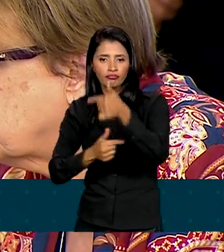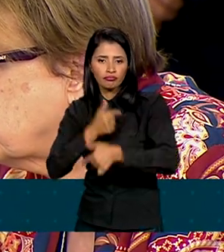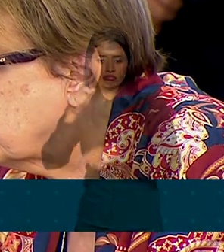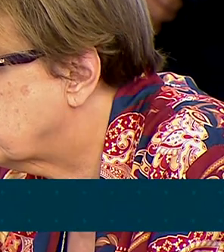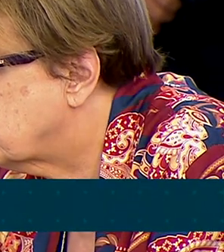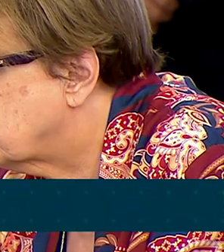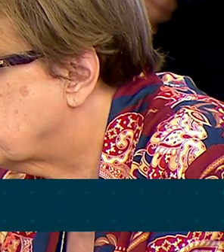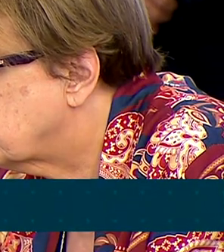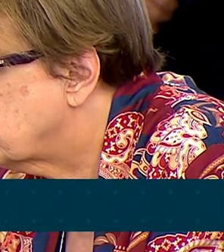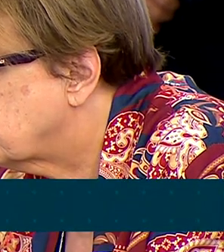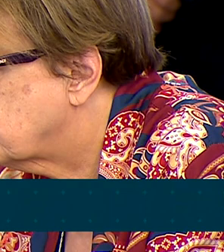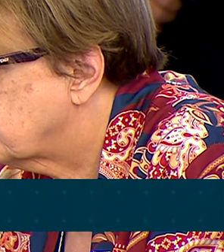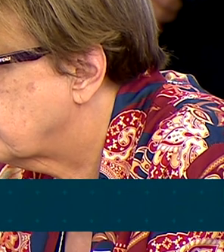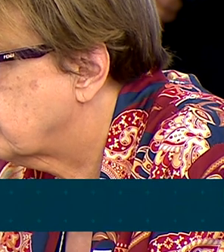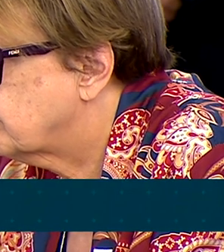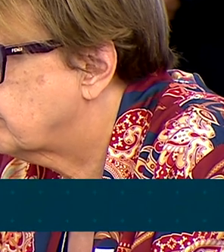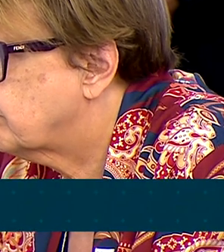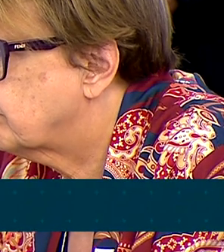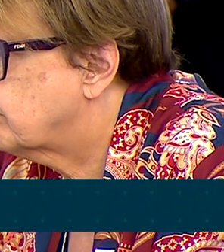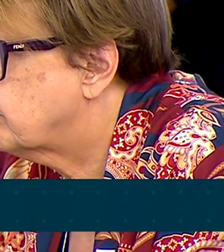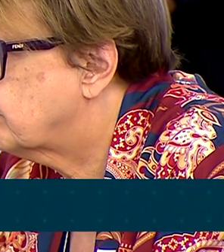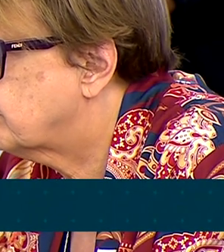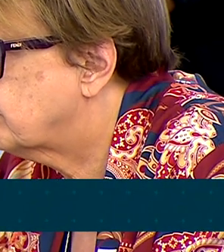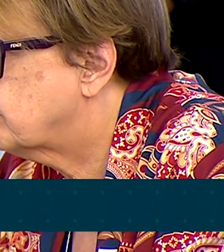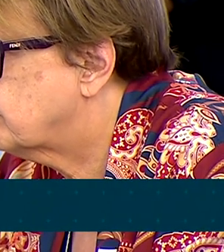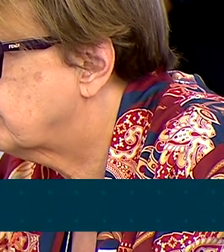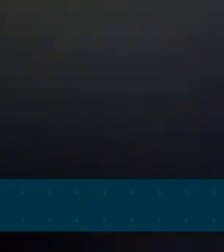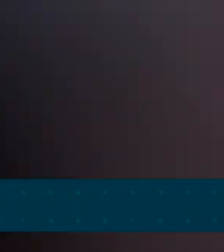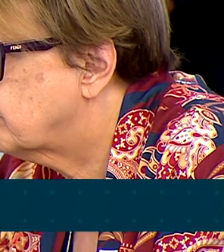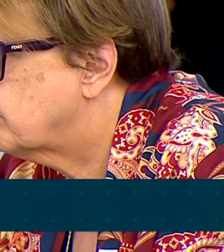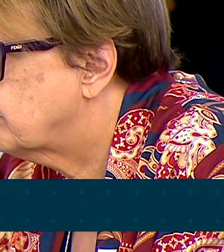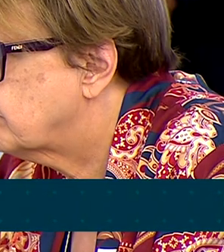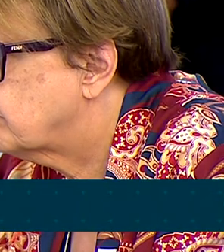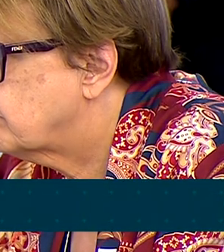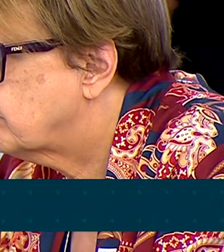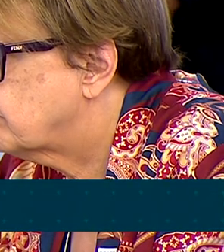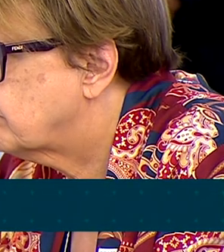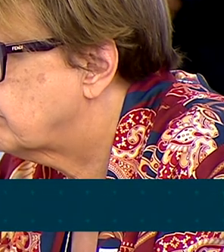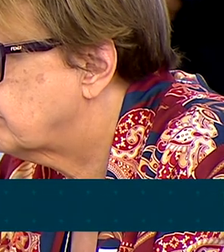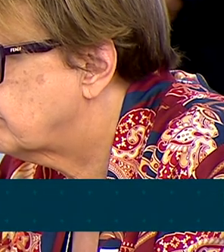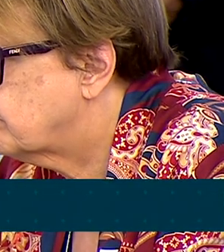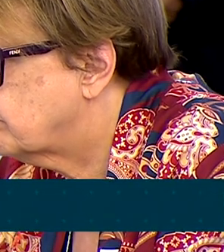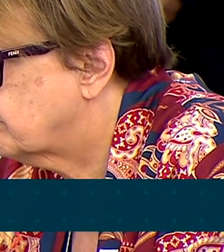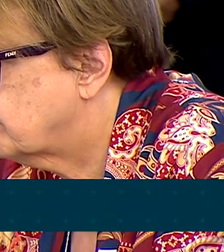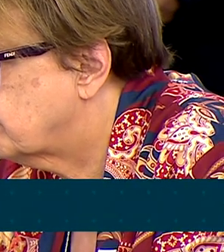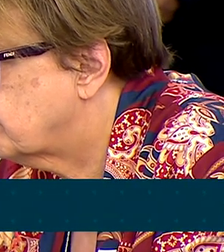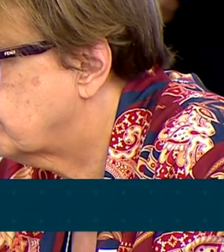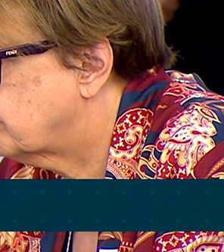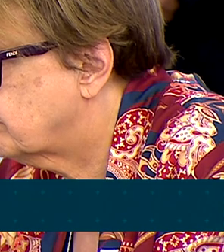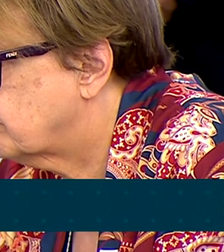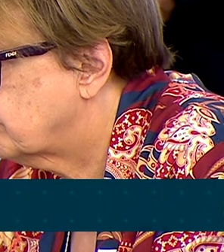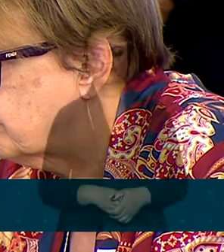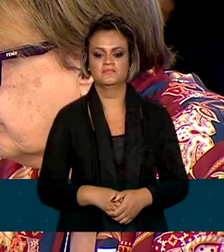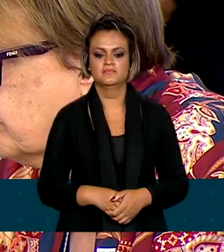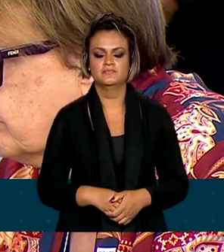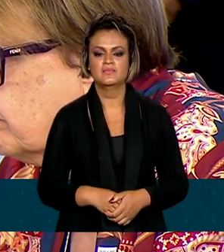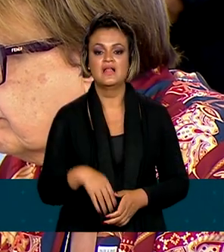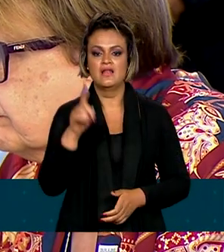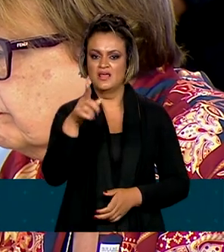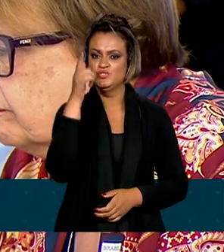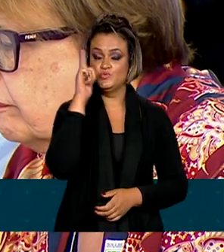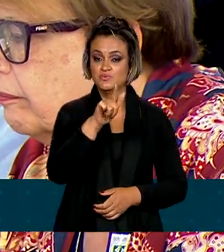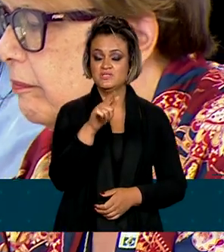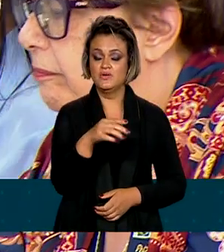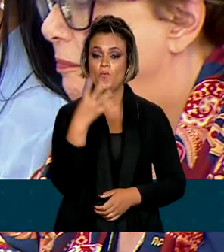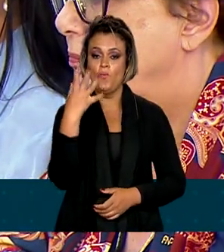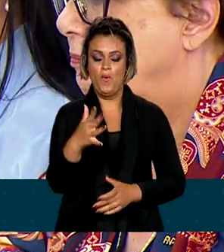é um momento também, ministros, da gente chamar os presidentes de consórcio, de chamar as entidades, porque lá nós elegemos 4